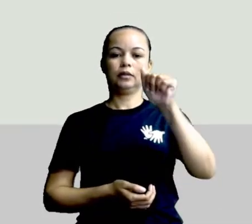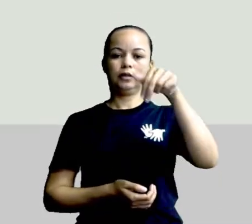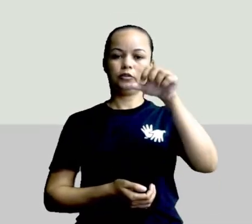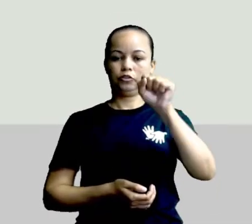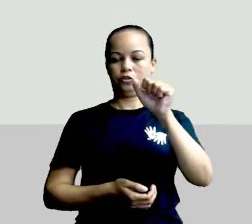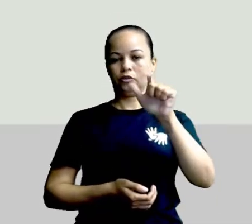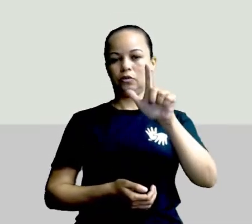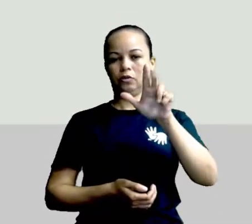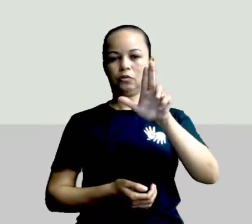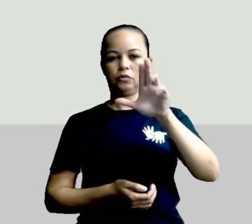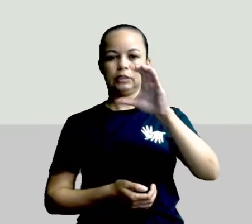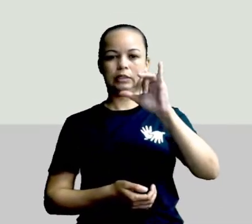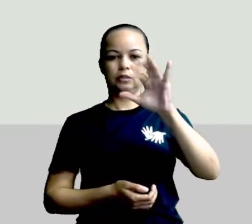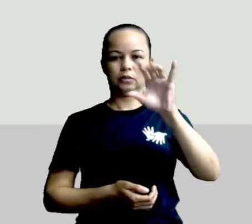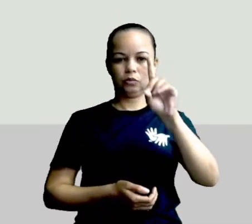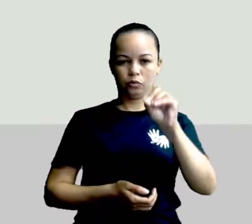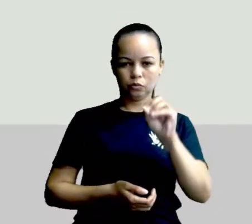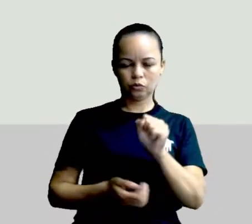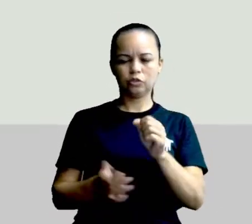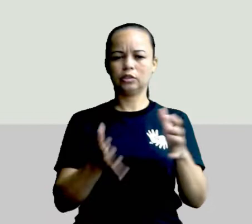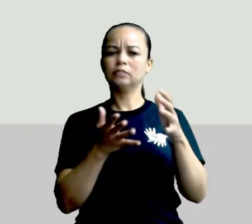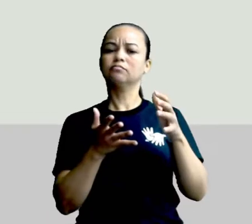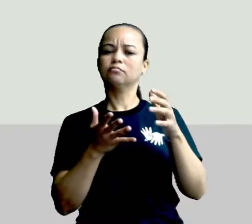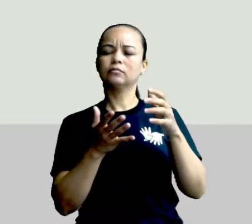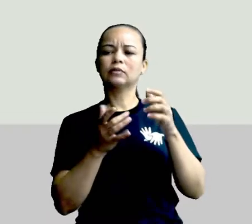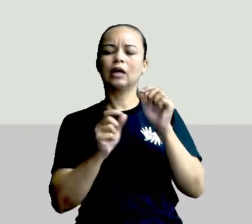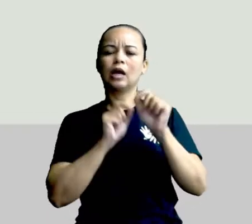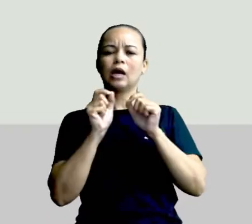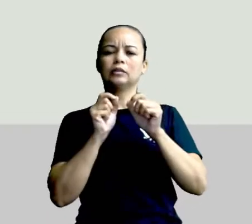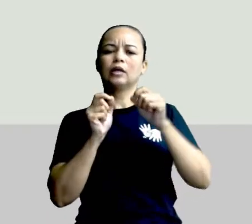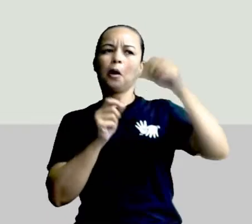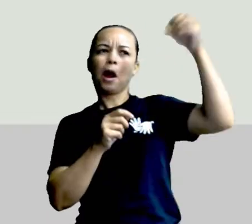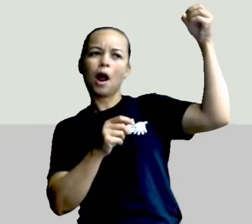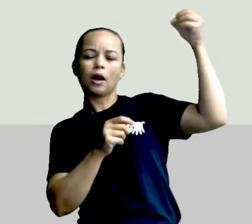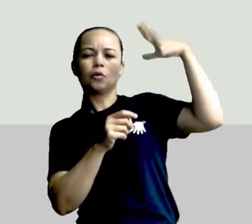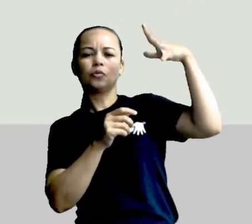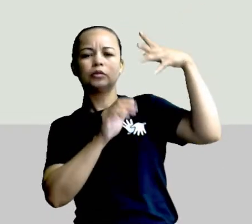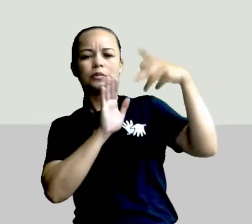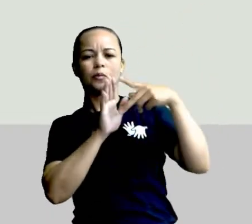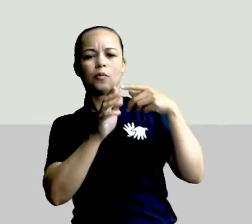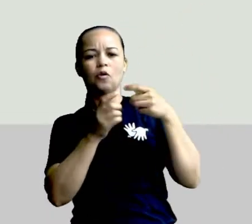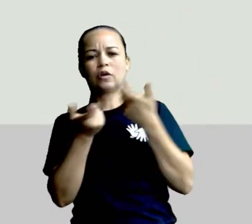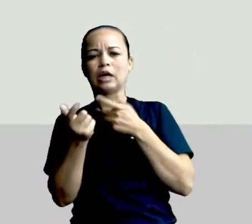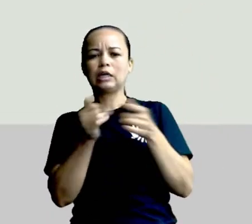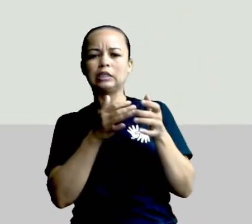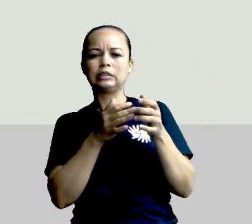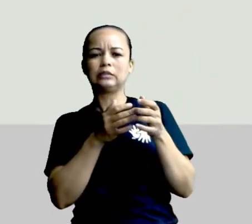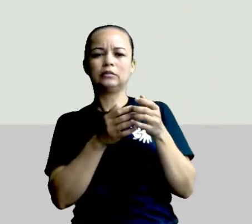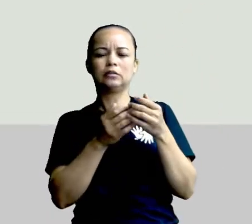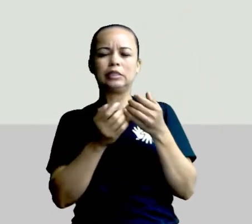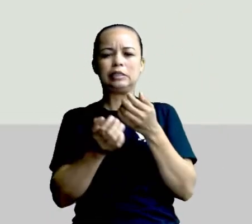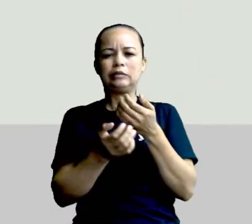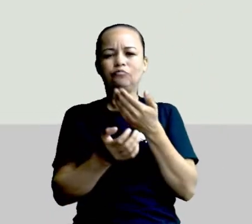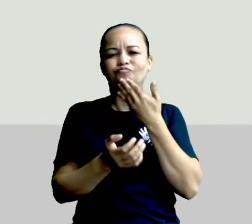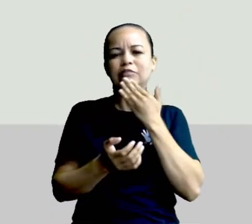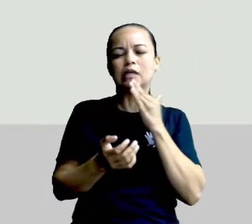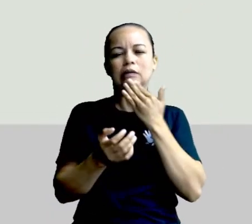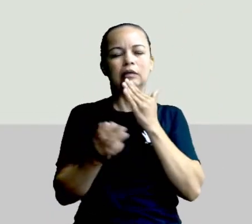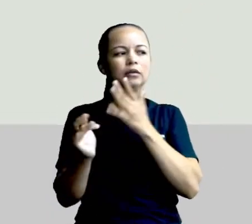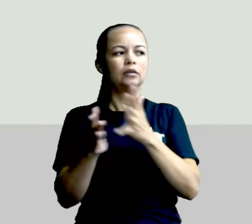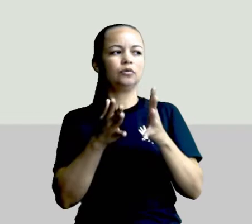Translúcido. Ó, existem meios nos quais a luz se propaga de modo irregular, tá